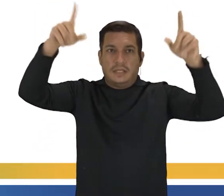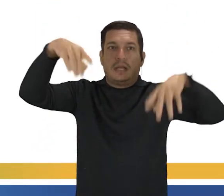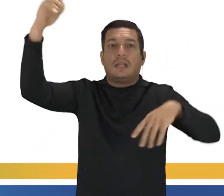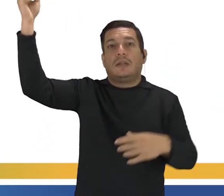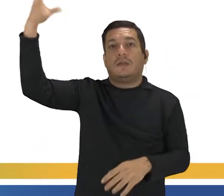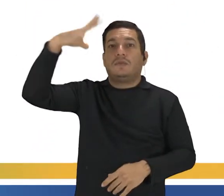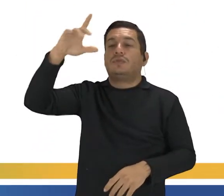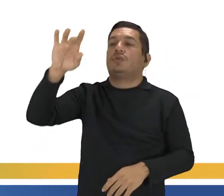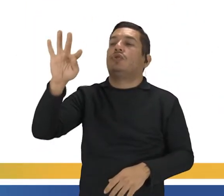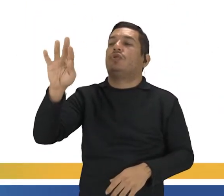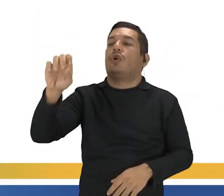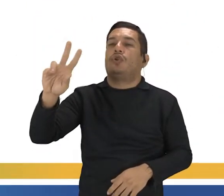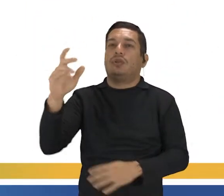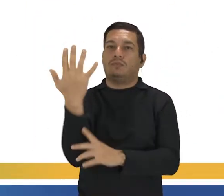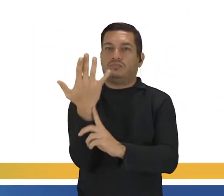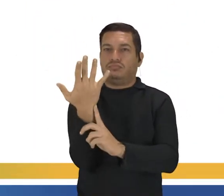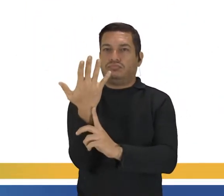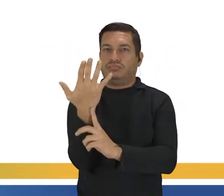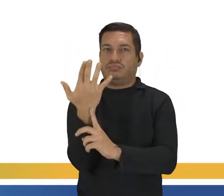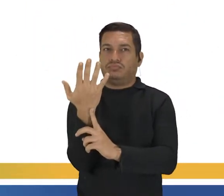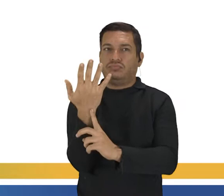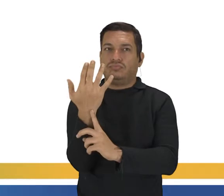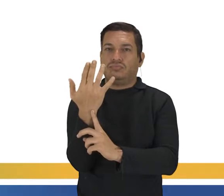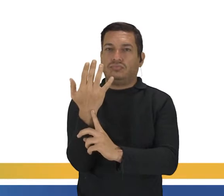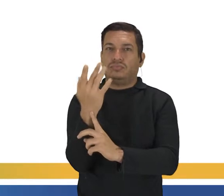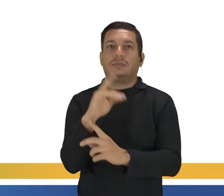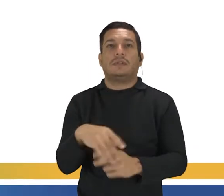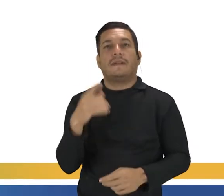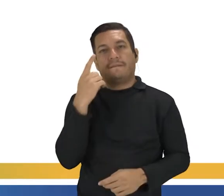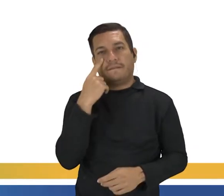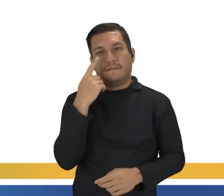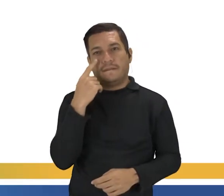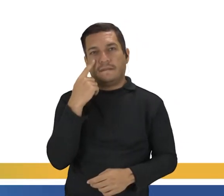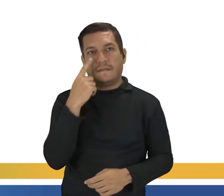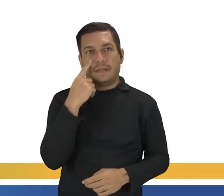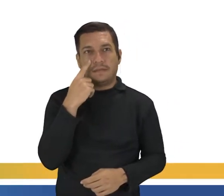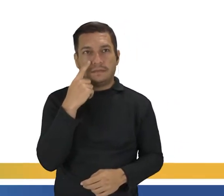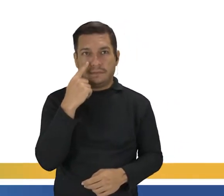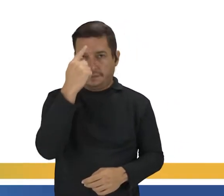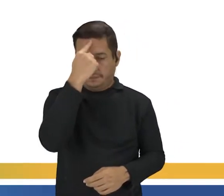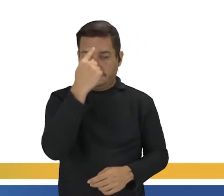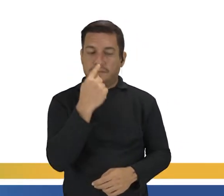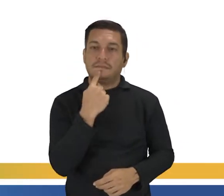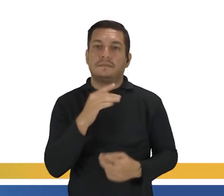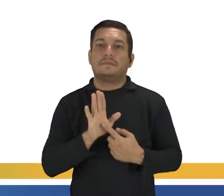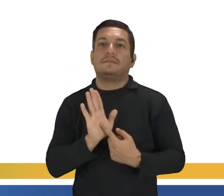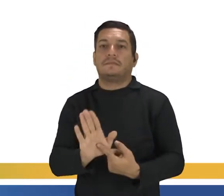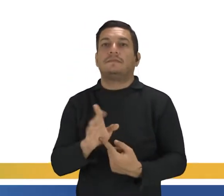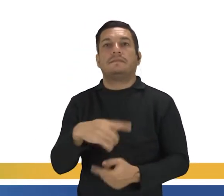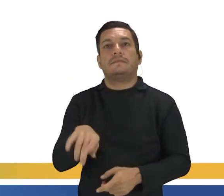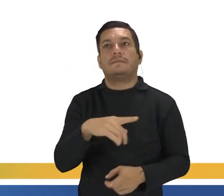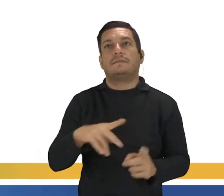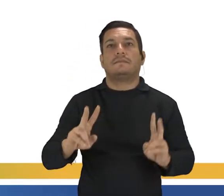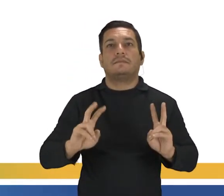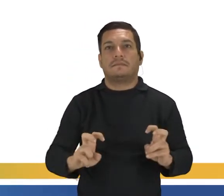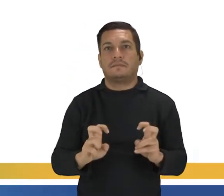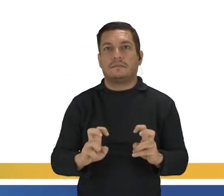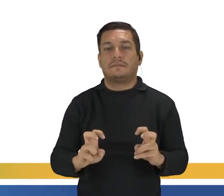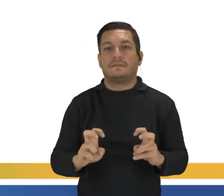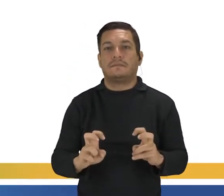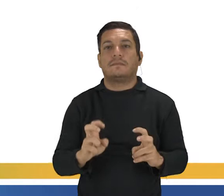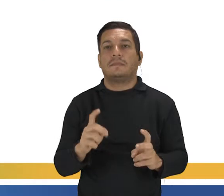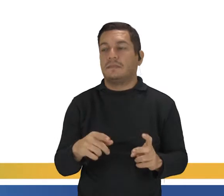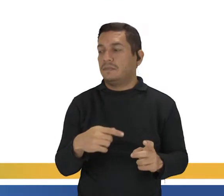iluminadas com tochas e achotes. Observa, gente, essas imagens que eu trouxe para você. Como